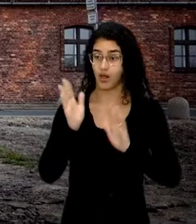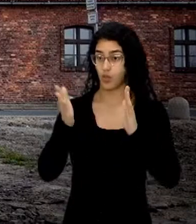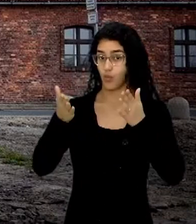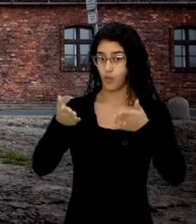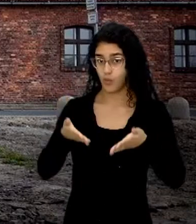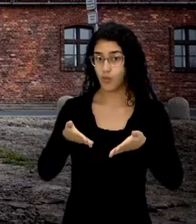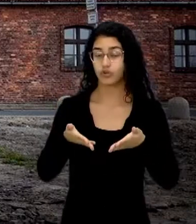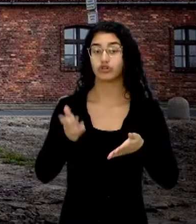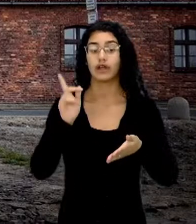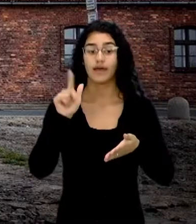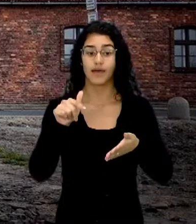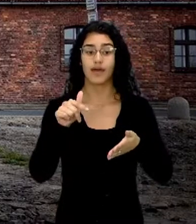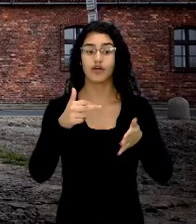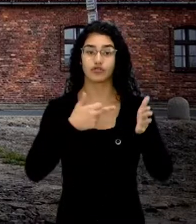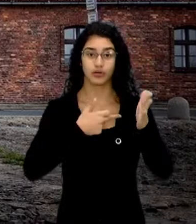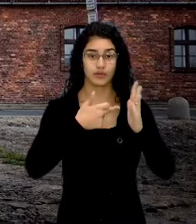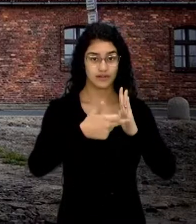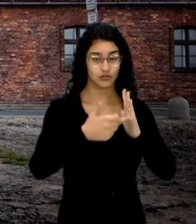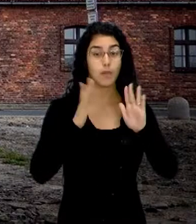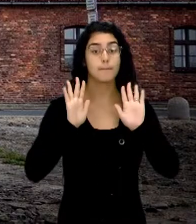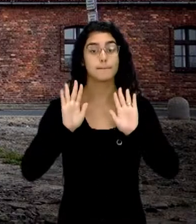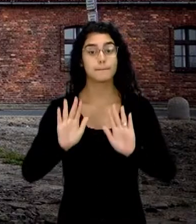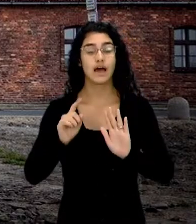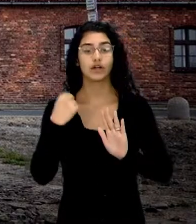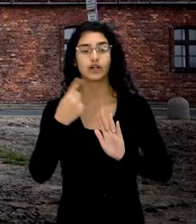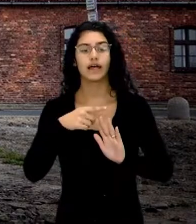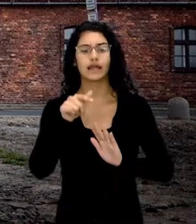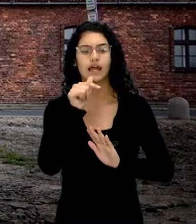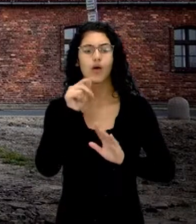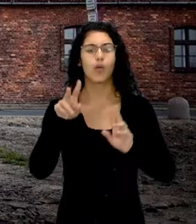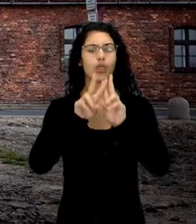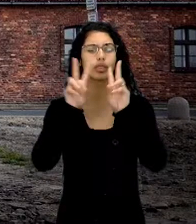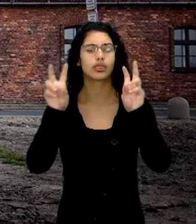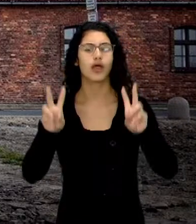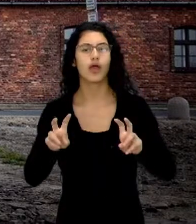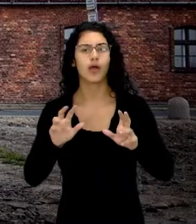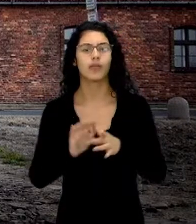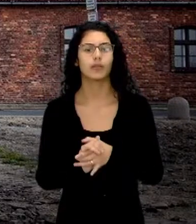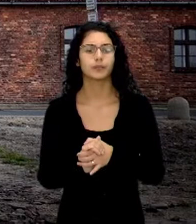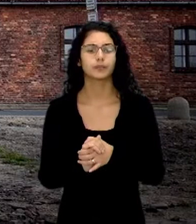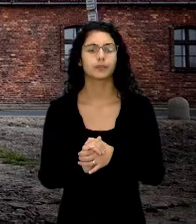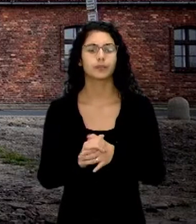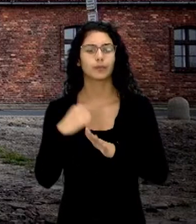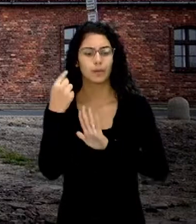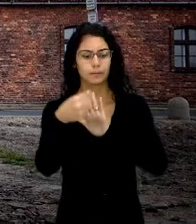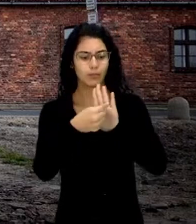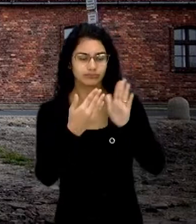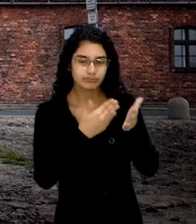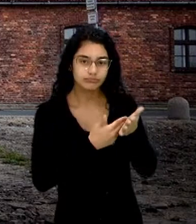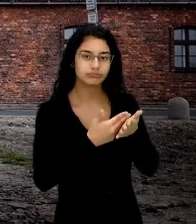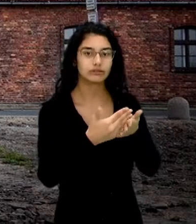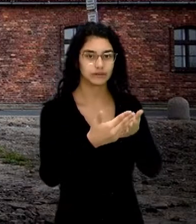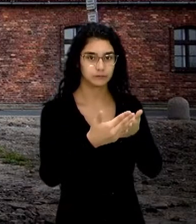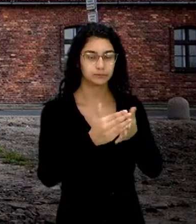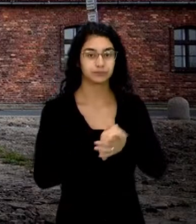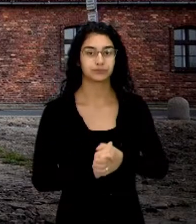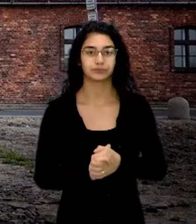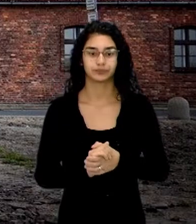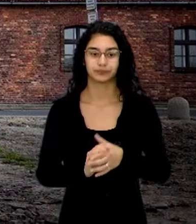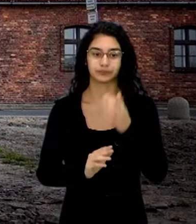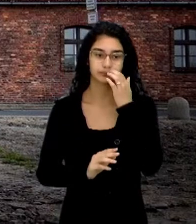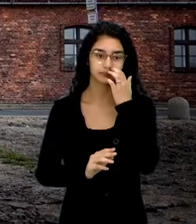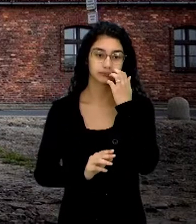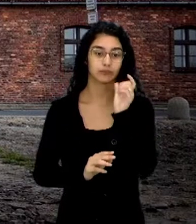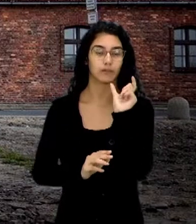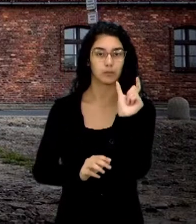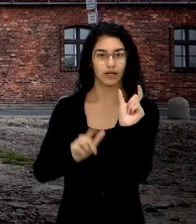hoje é genocídio, mas vamos tomar esse termo aqui como um ponto de partida. Genocídio foi um